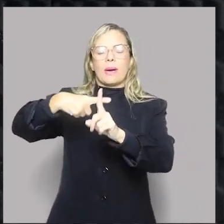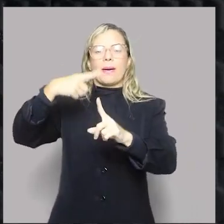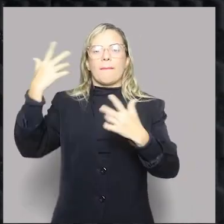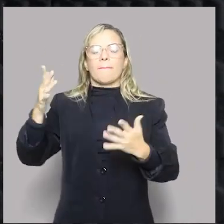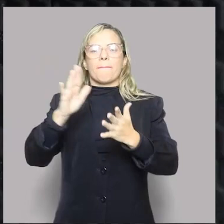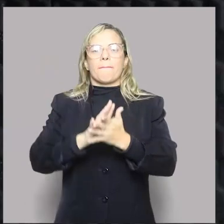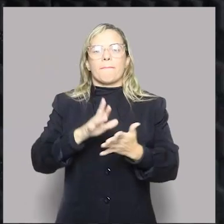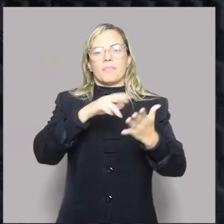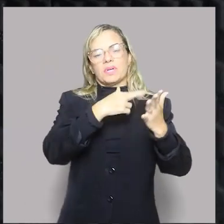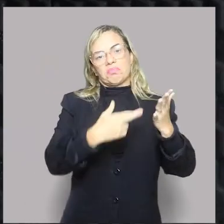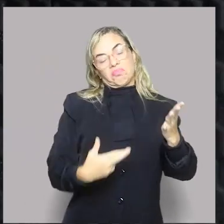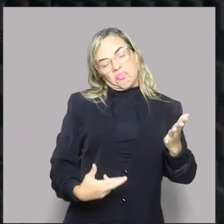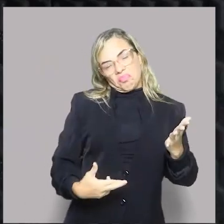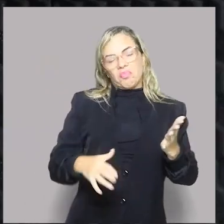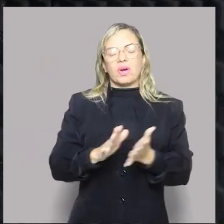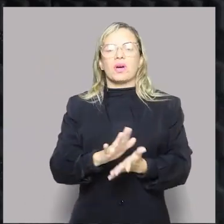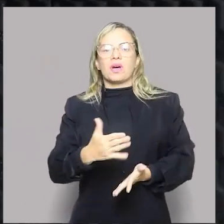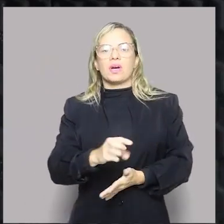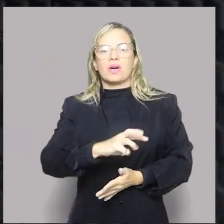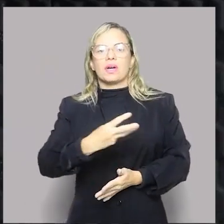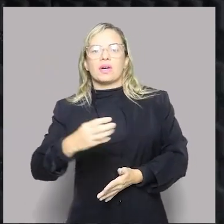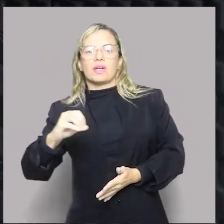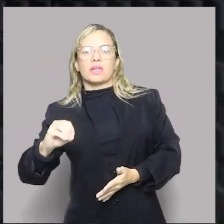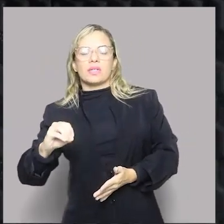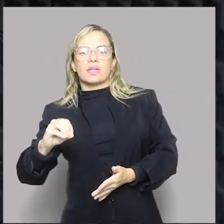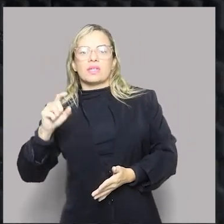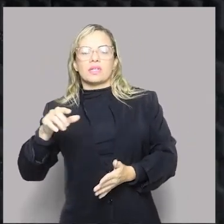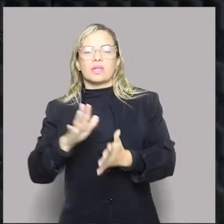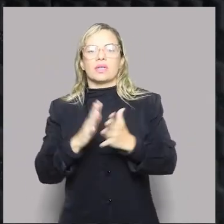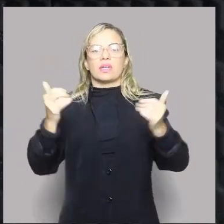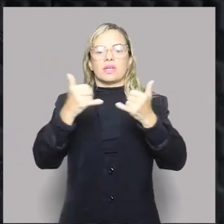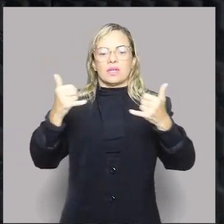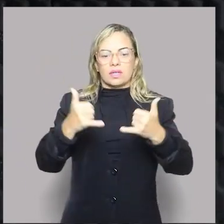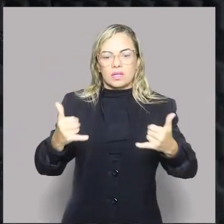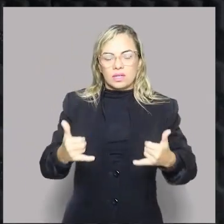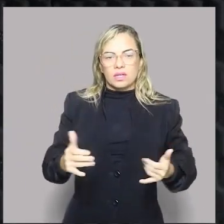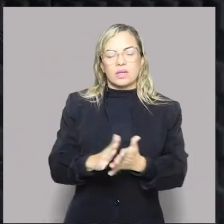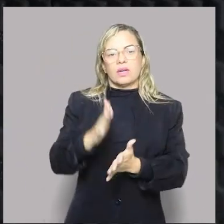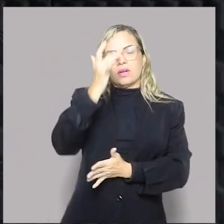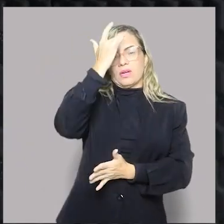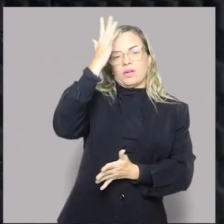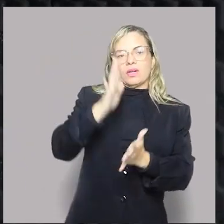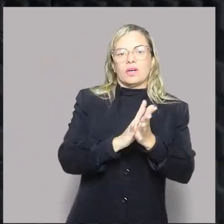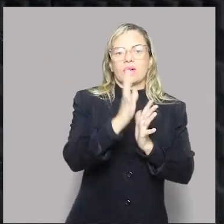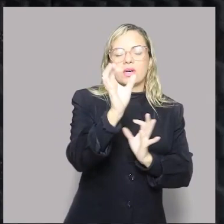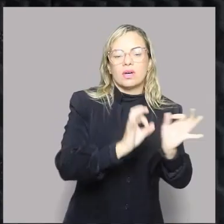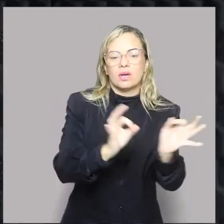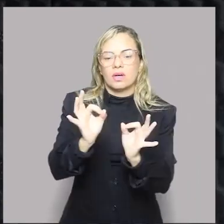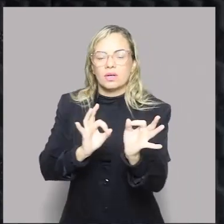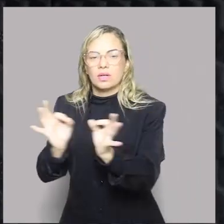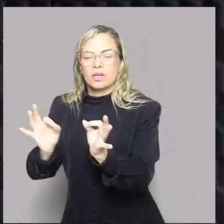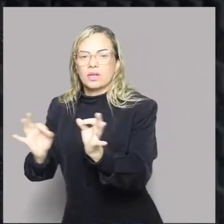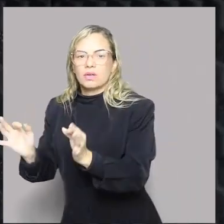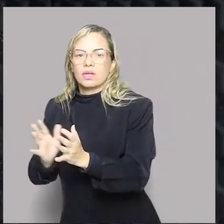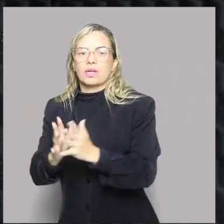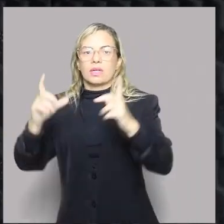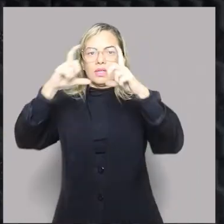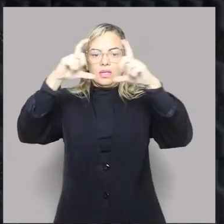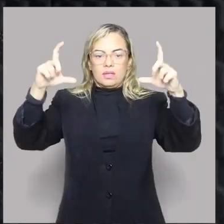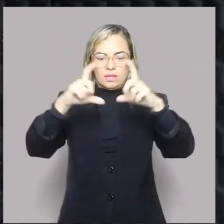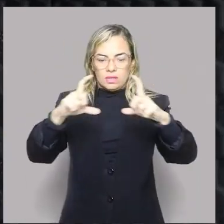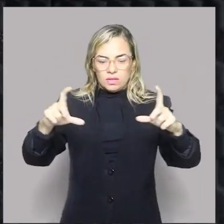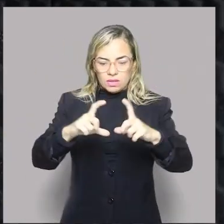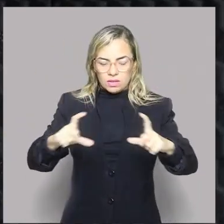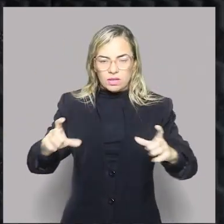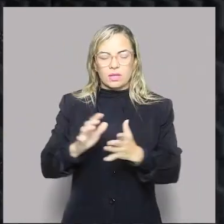as vezes que nós fazemos o desenvolvimento 1, ele compete basicamente em desenvolver, como o próprio nome dele já